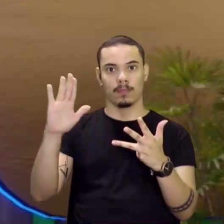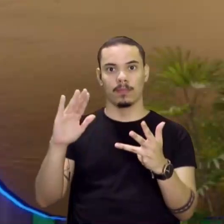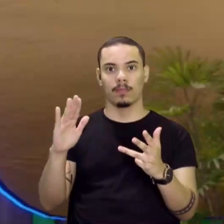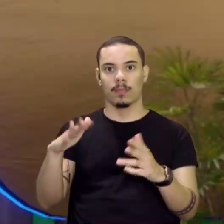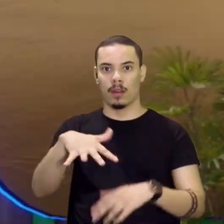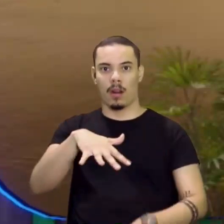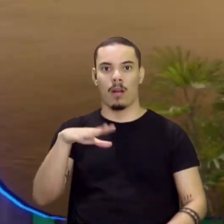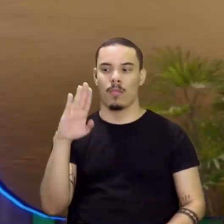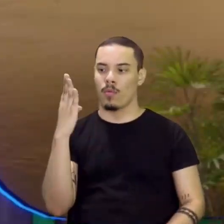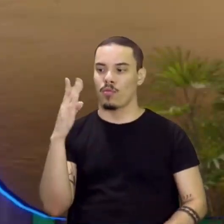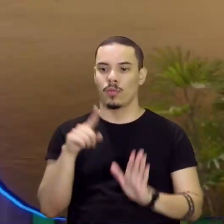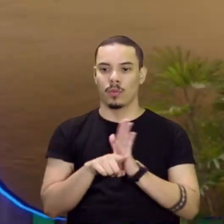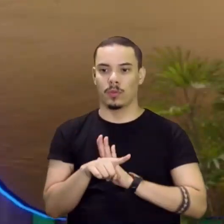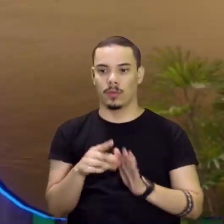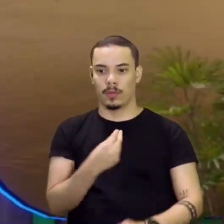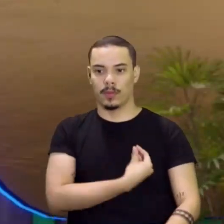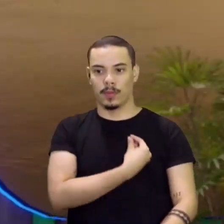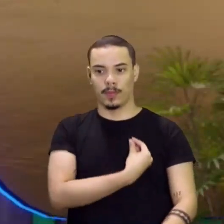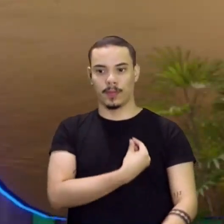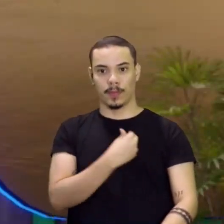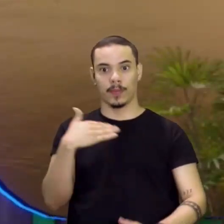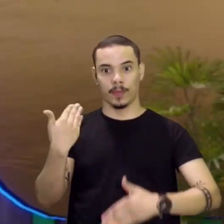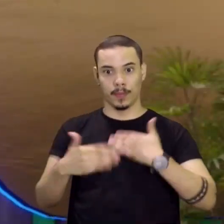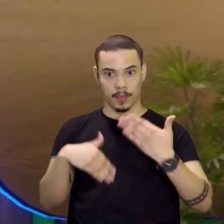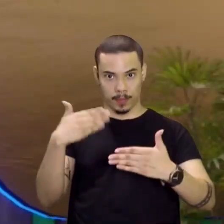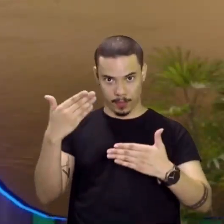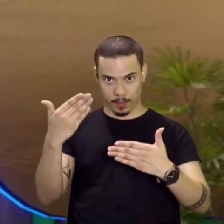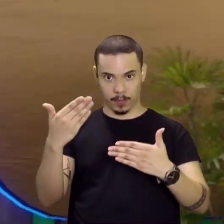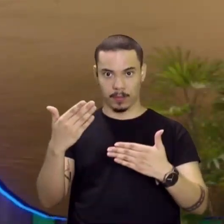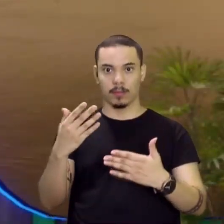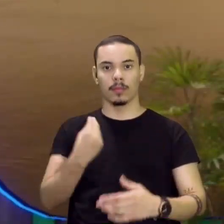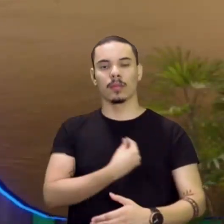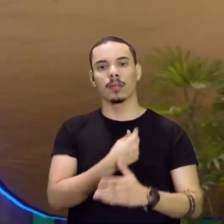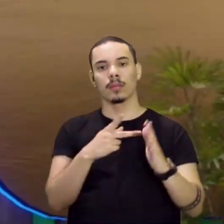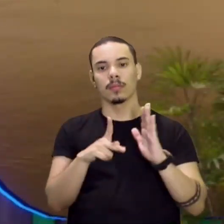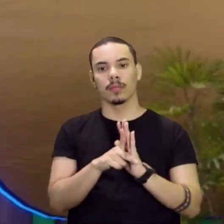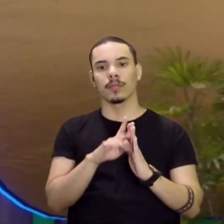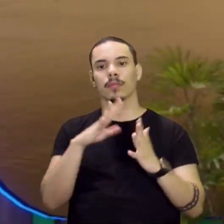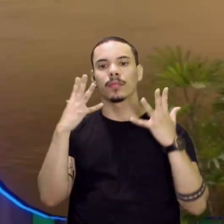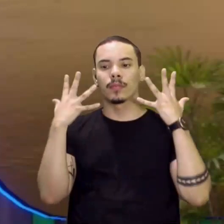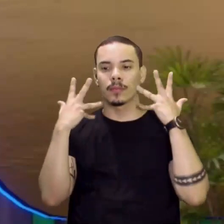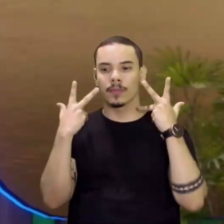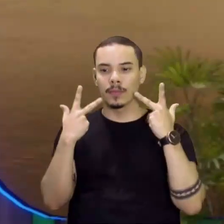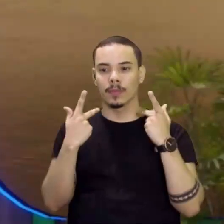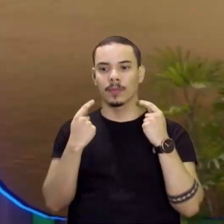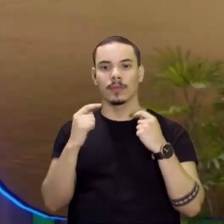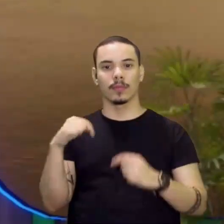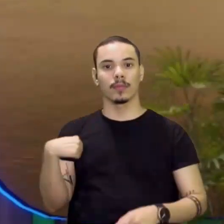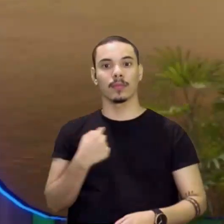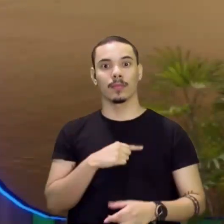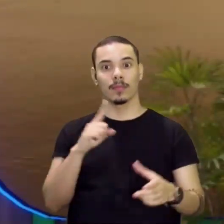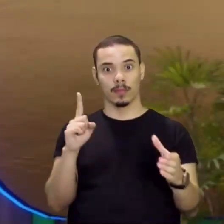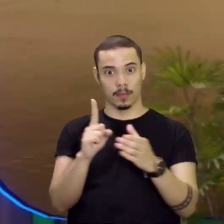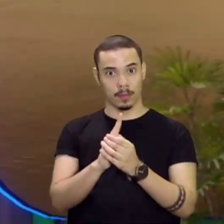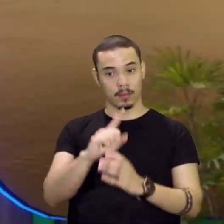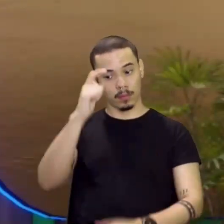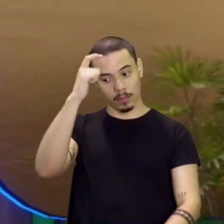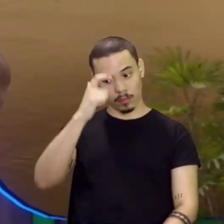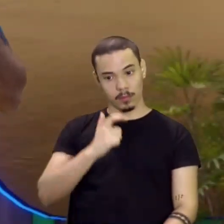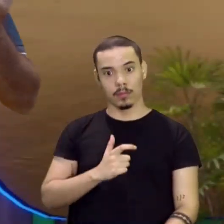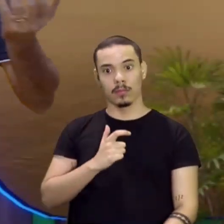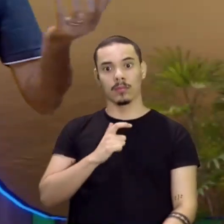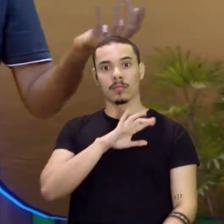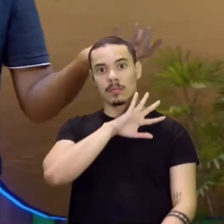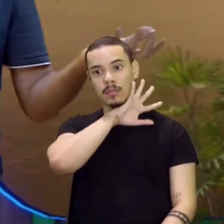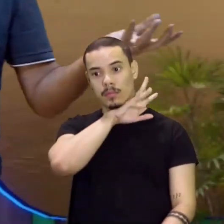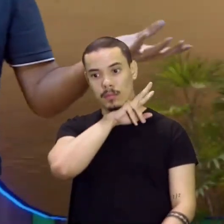preocupa muito em estudar a vida. Você vê que estuda a vida dos animais e nós estamos lá no meio. Eu sou um animal, tá?